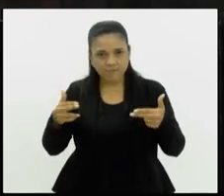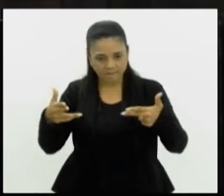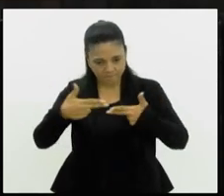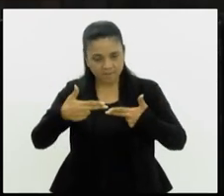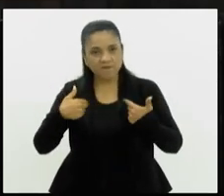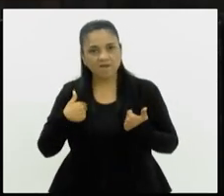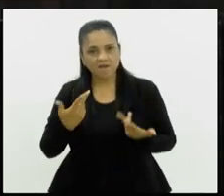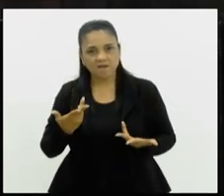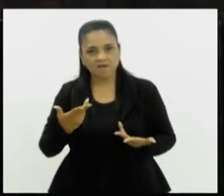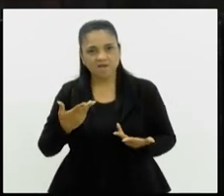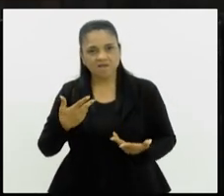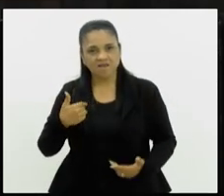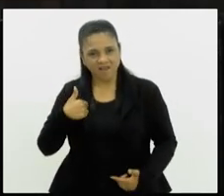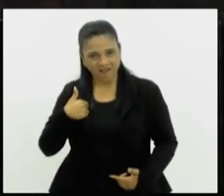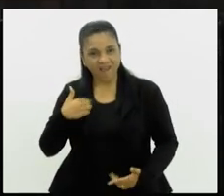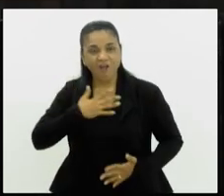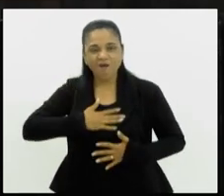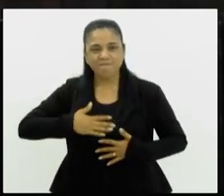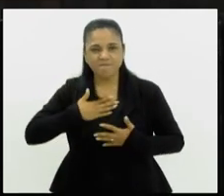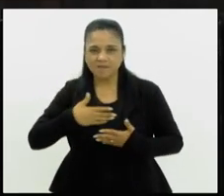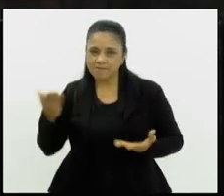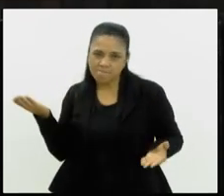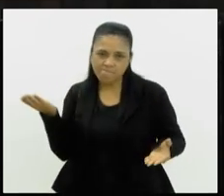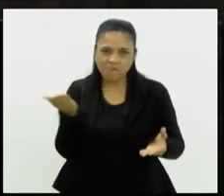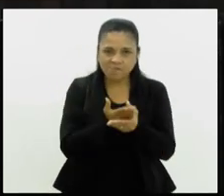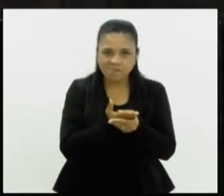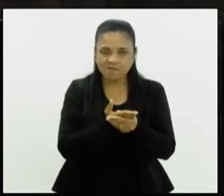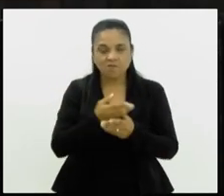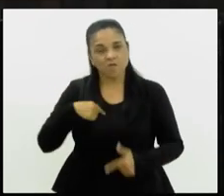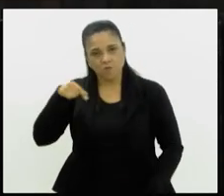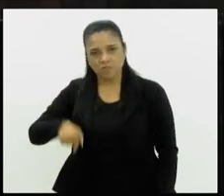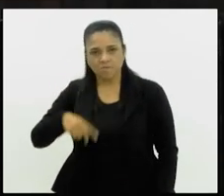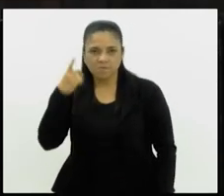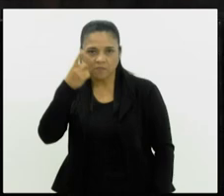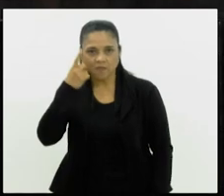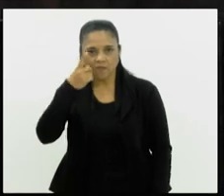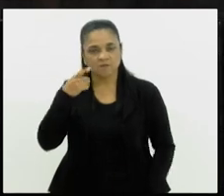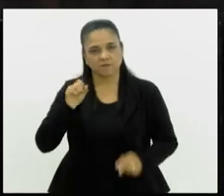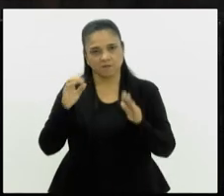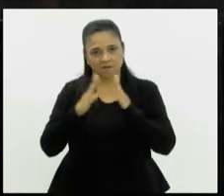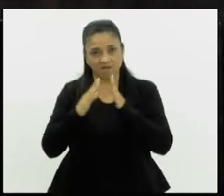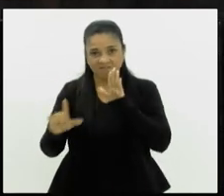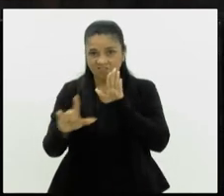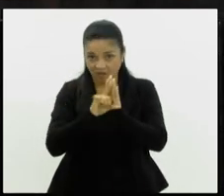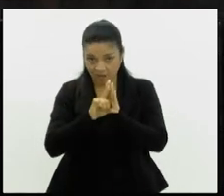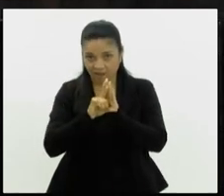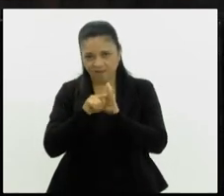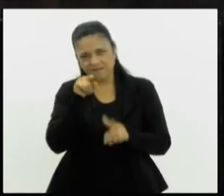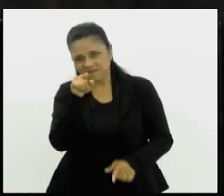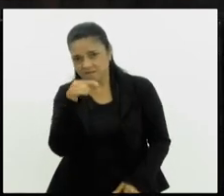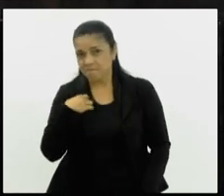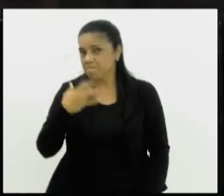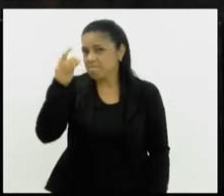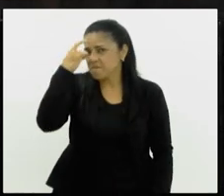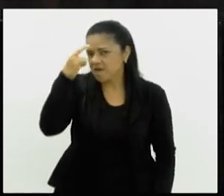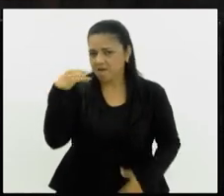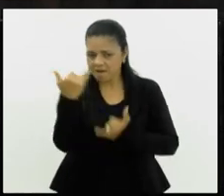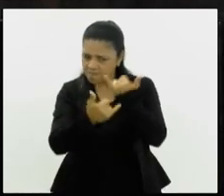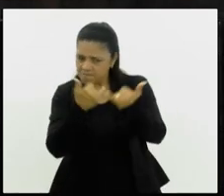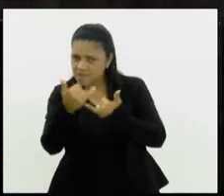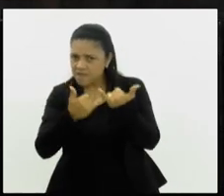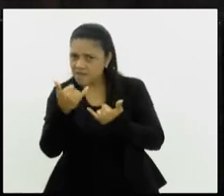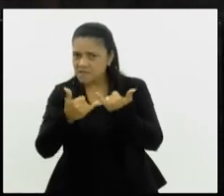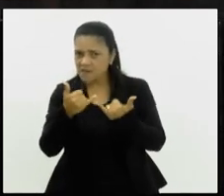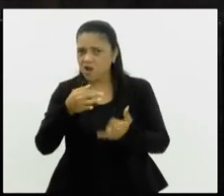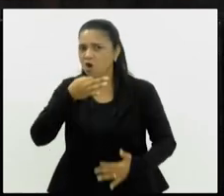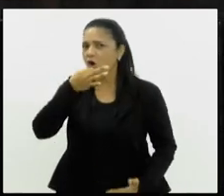deu prazer de te processar, como deputado desta casa. Porque se o senhor acha que está brincando e pode brincar com